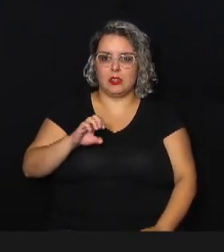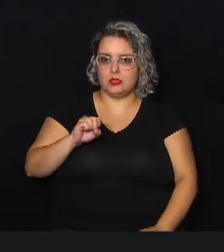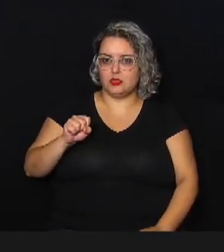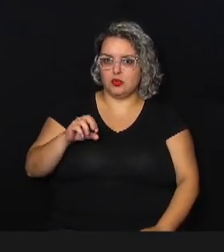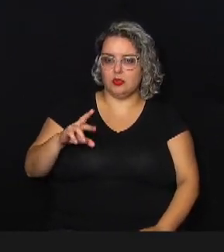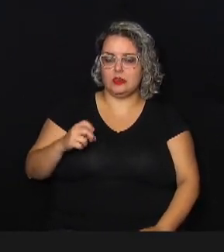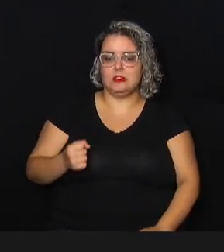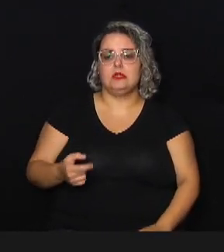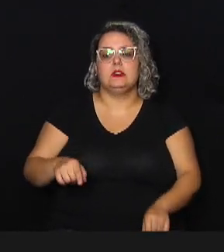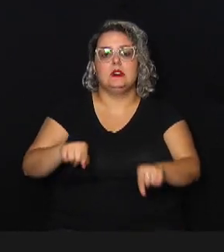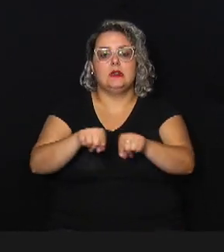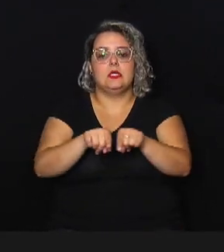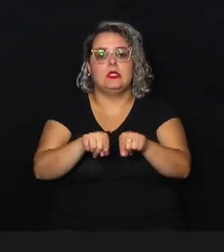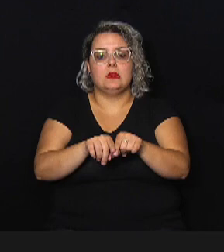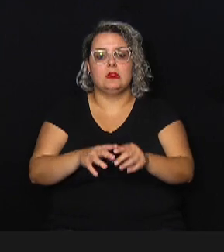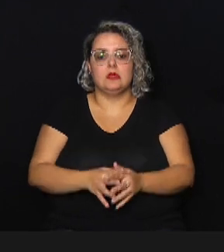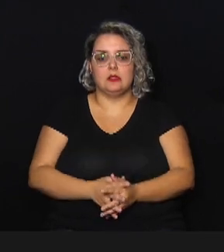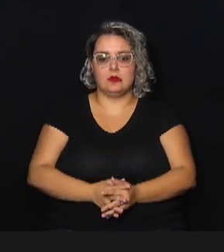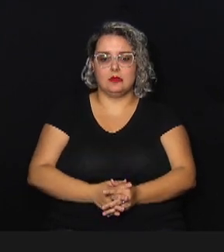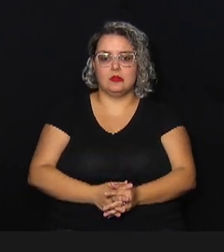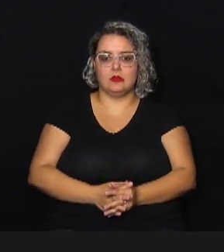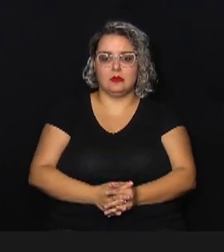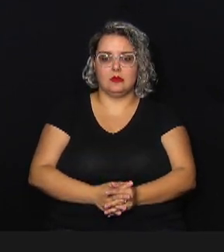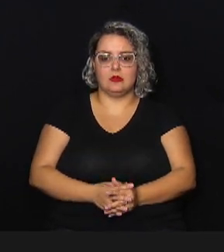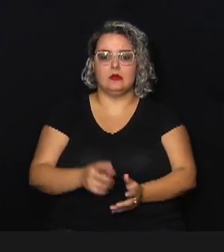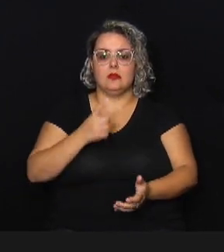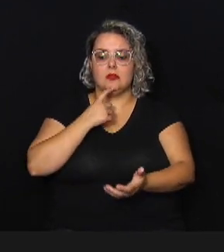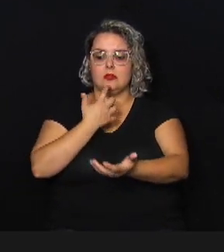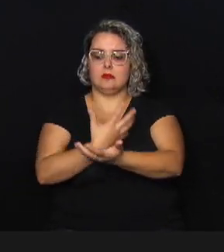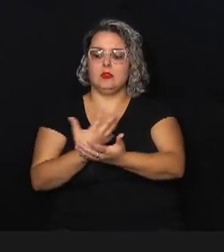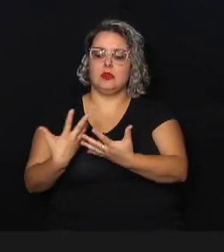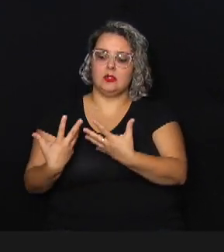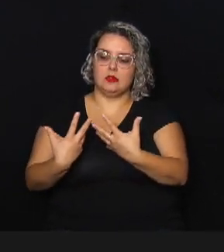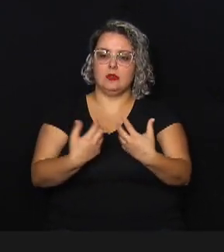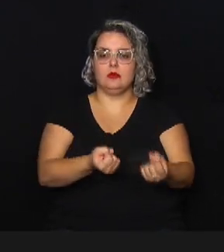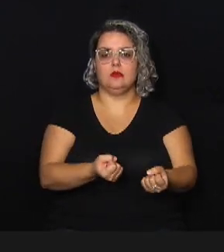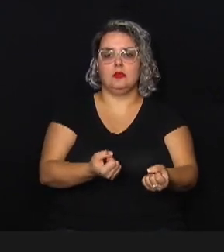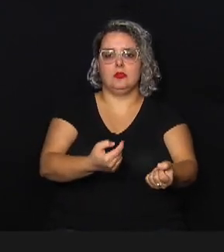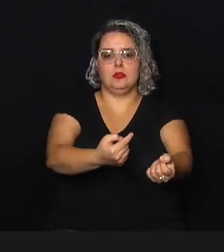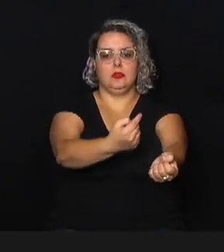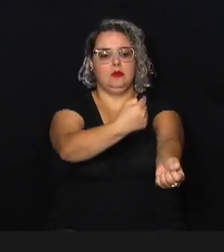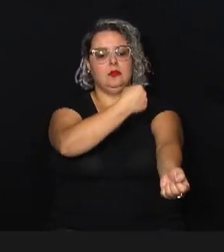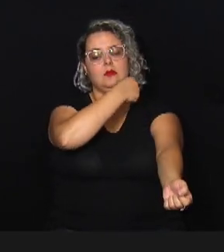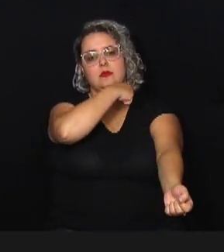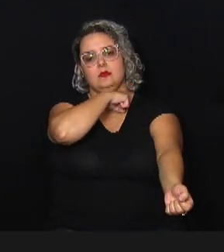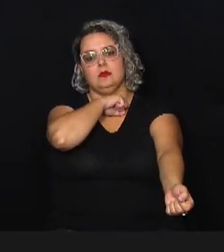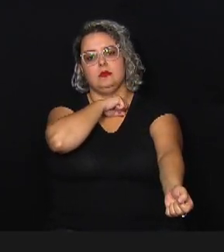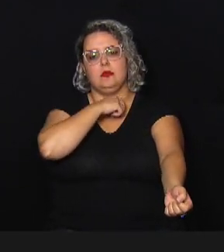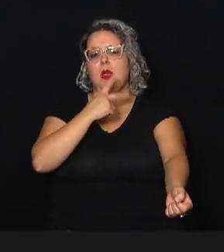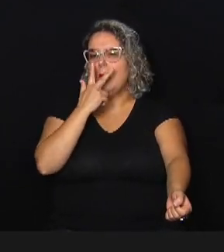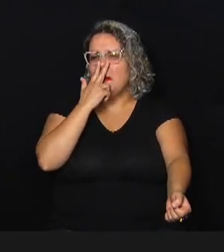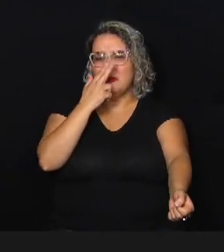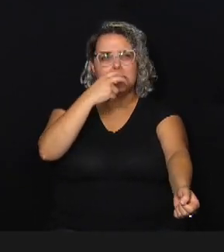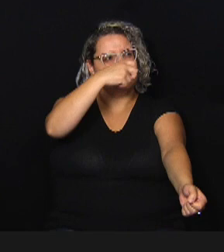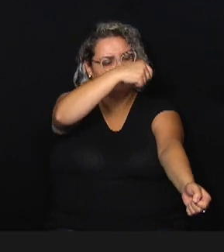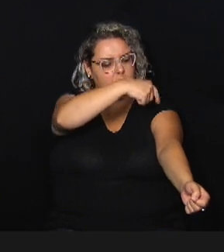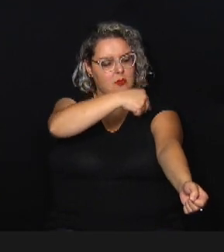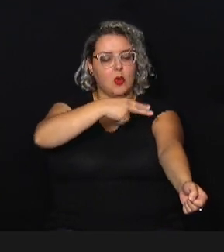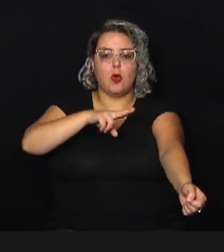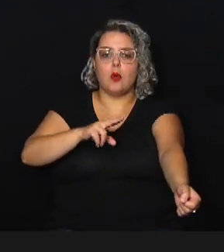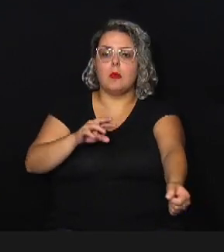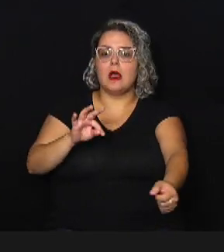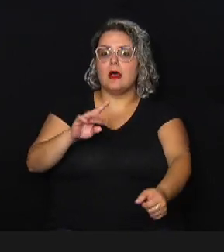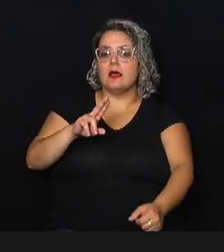infusão da medula coletada, que é através de um catéter central, como se fosse um sorinho ou uma transfusão de sangue,